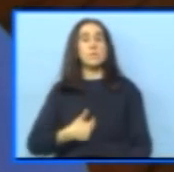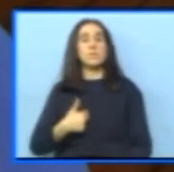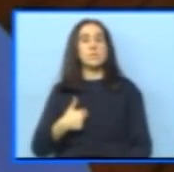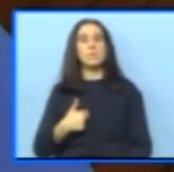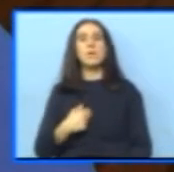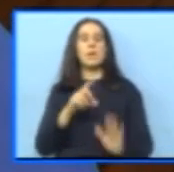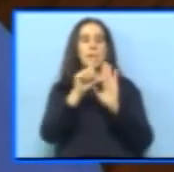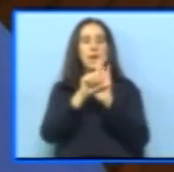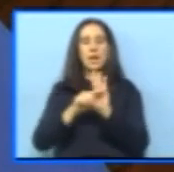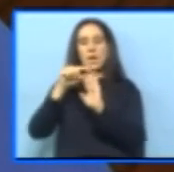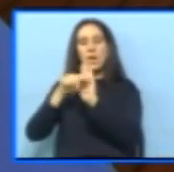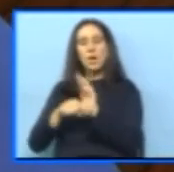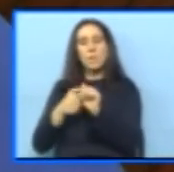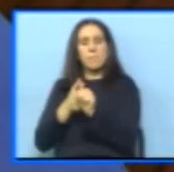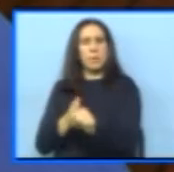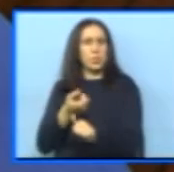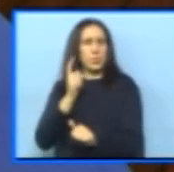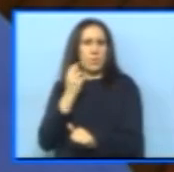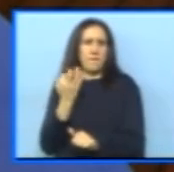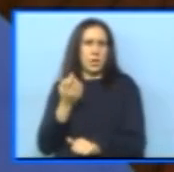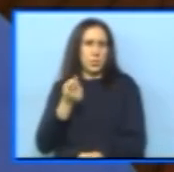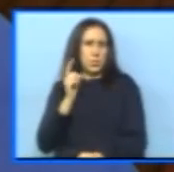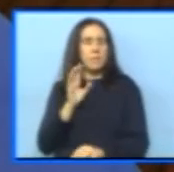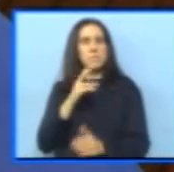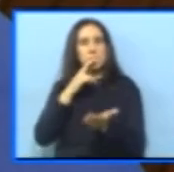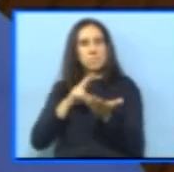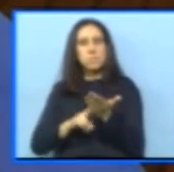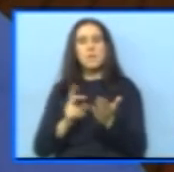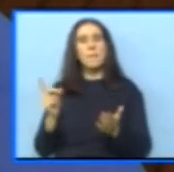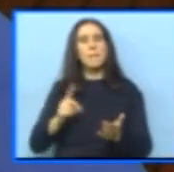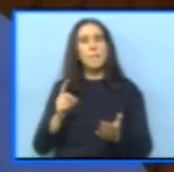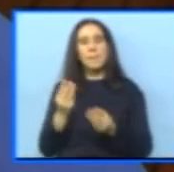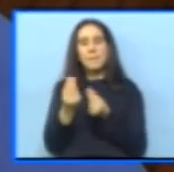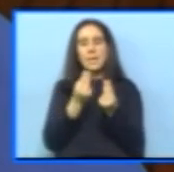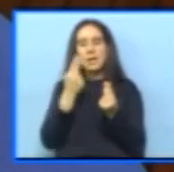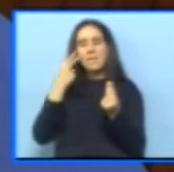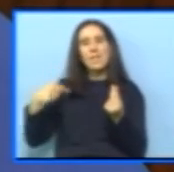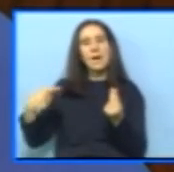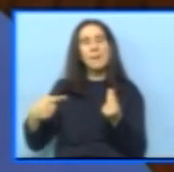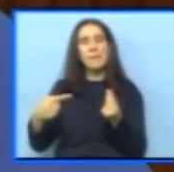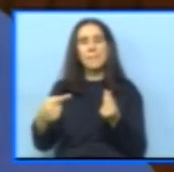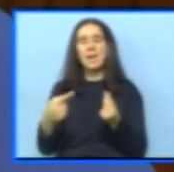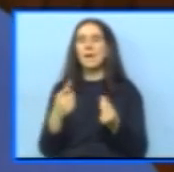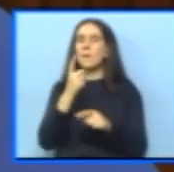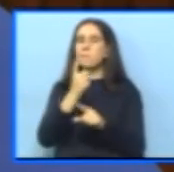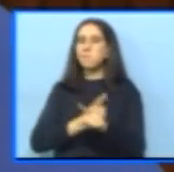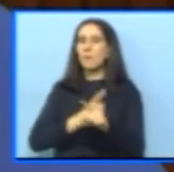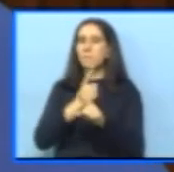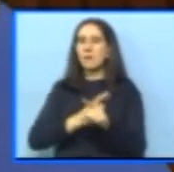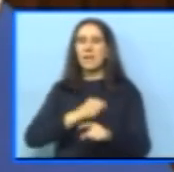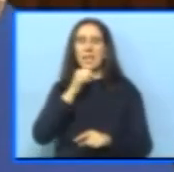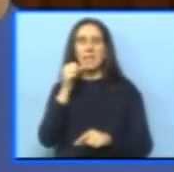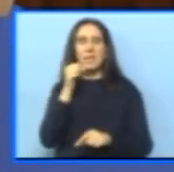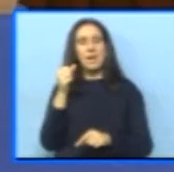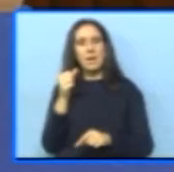cumprimento de leis e normas, não é, mas a verdade é que muitas vezes a maneira como nós vivemos anda muito à volta e reduz muitas vezes